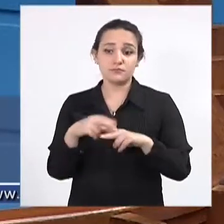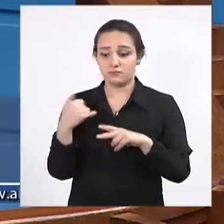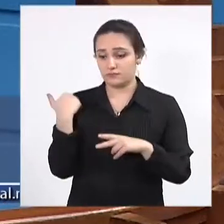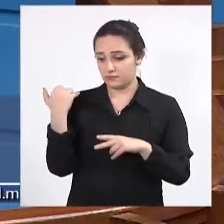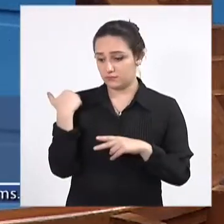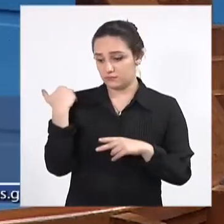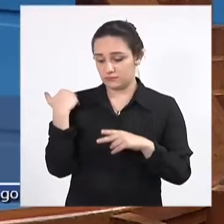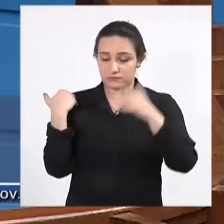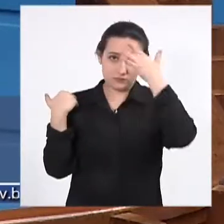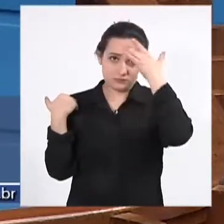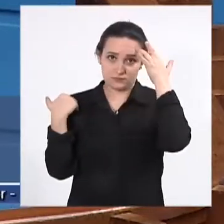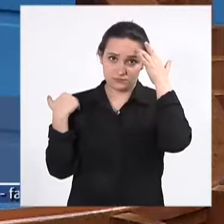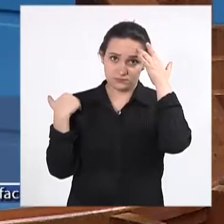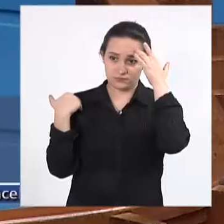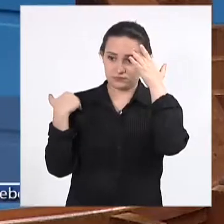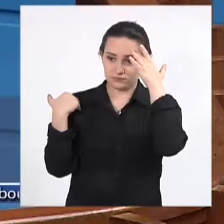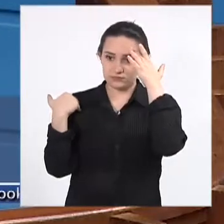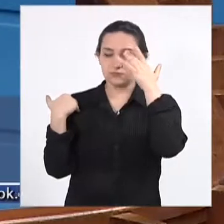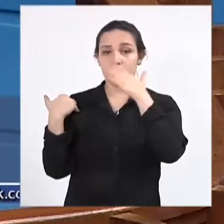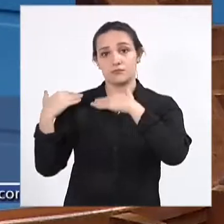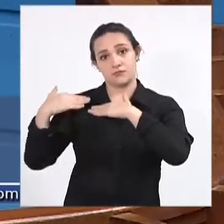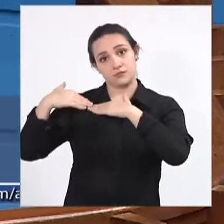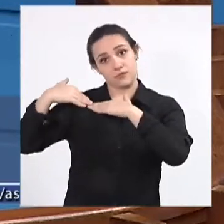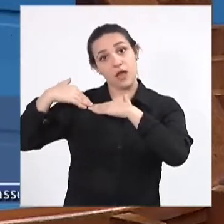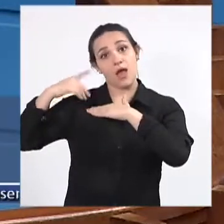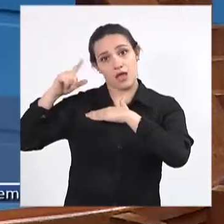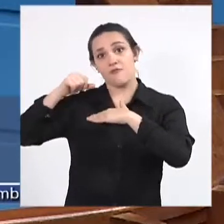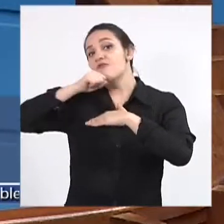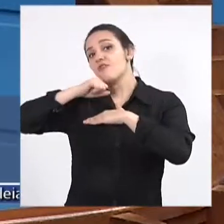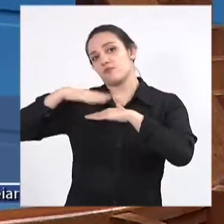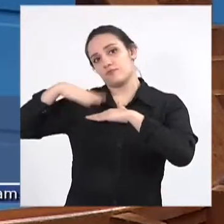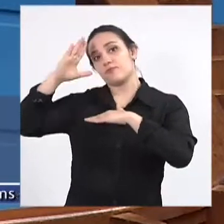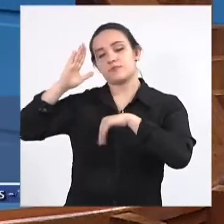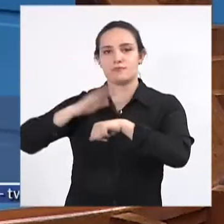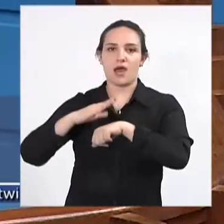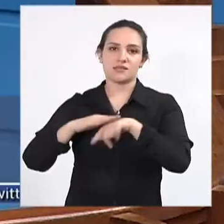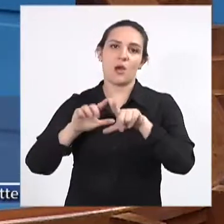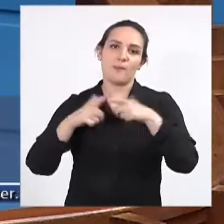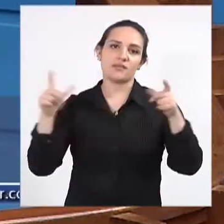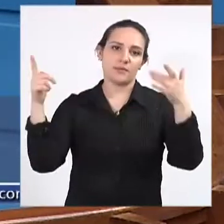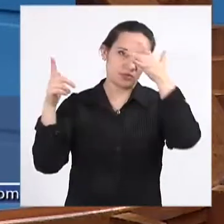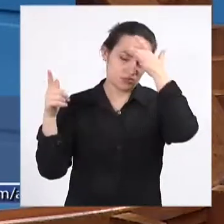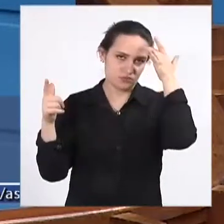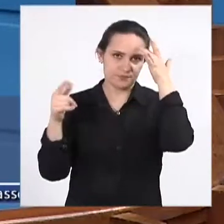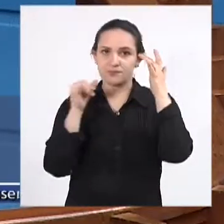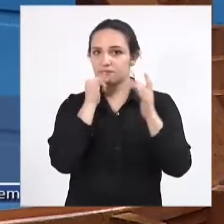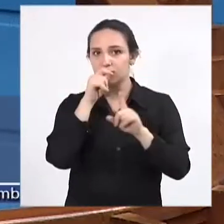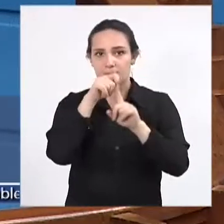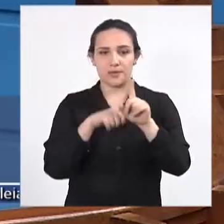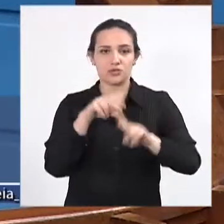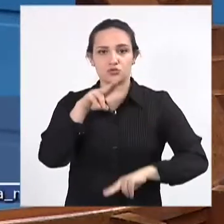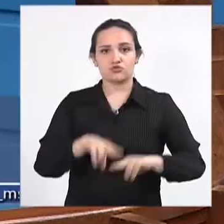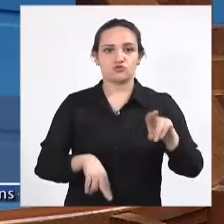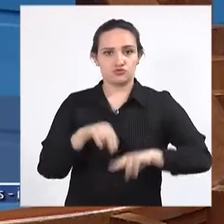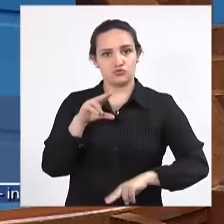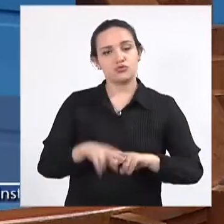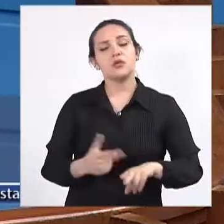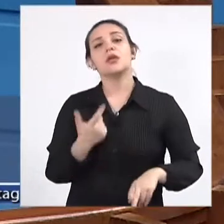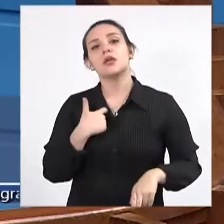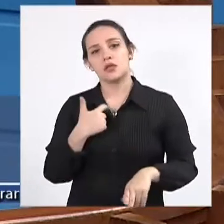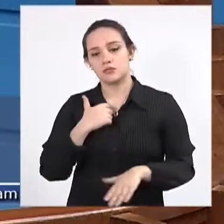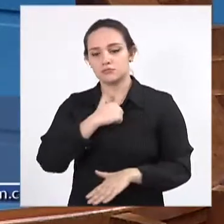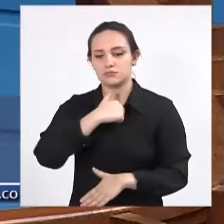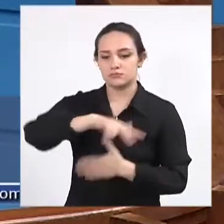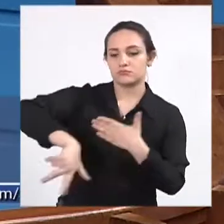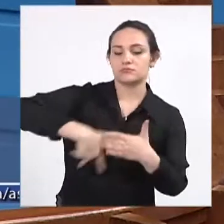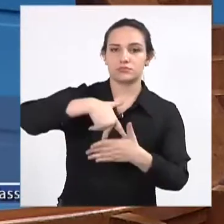em nosso país. Em junho, exatamente no mês de junho, como aqui falei, defendi aqui dessa